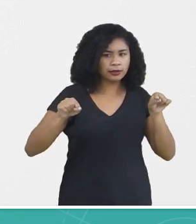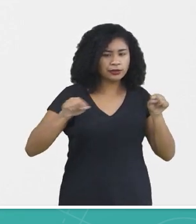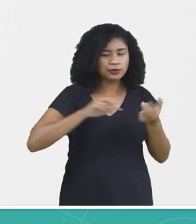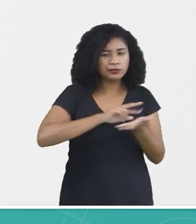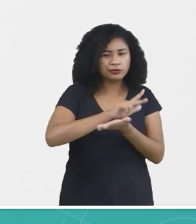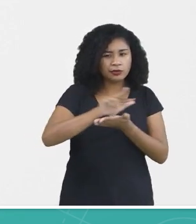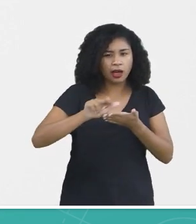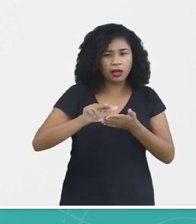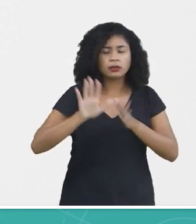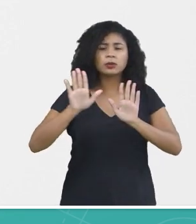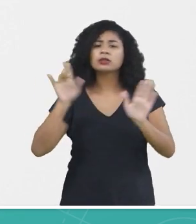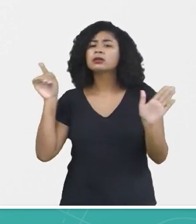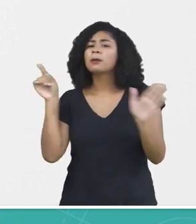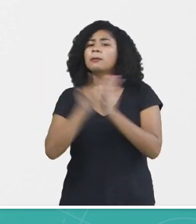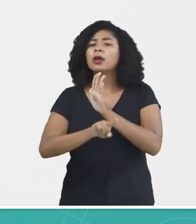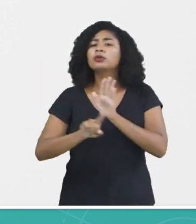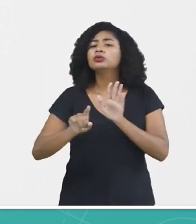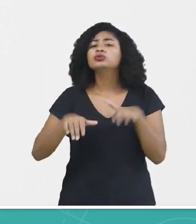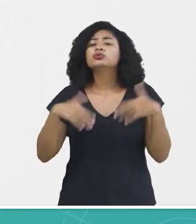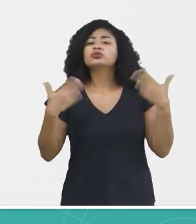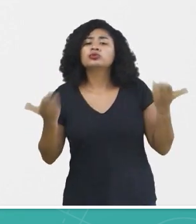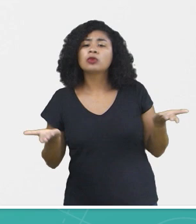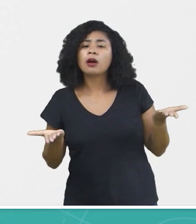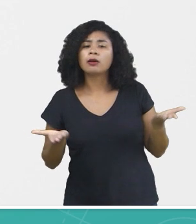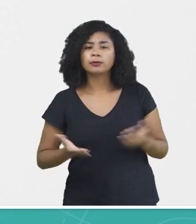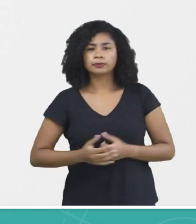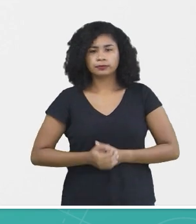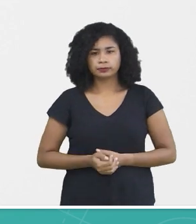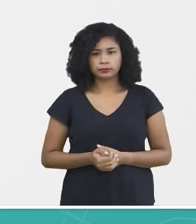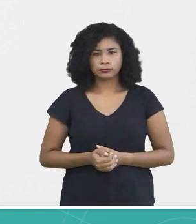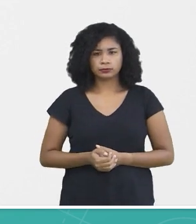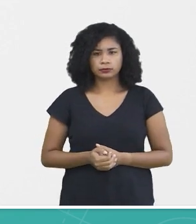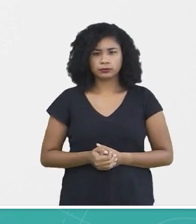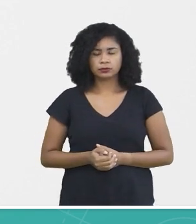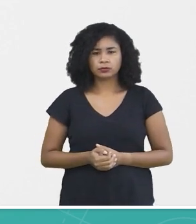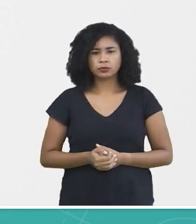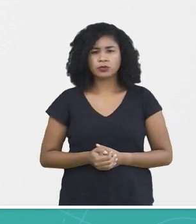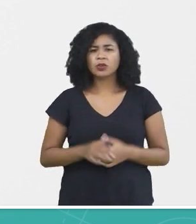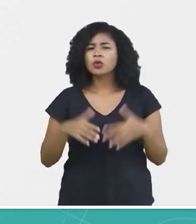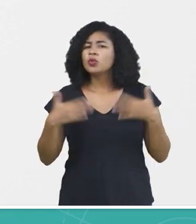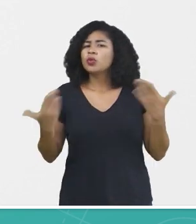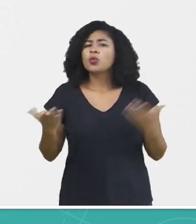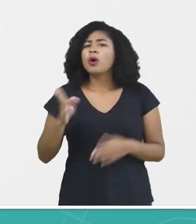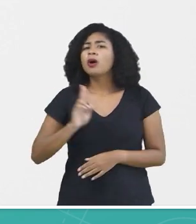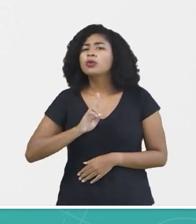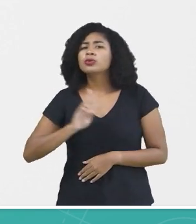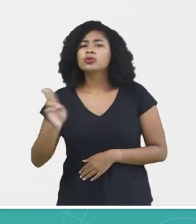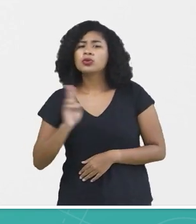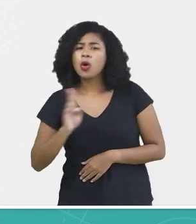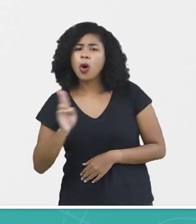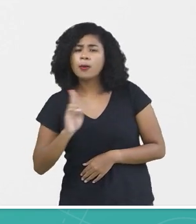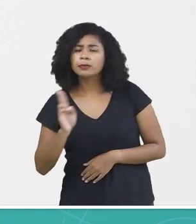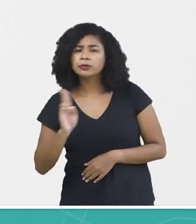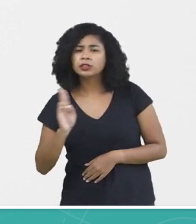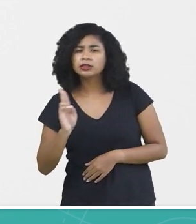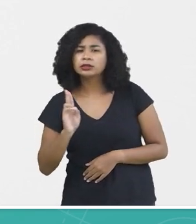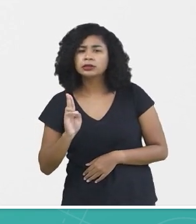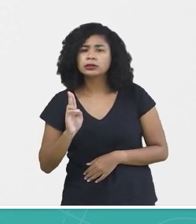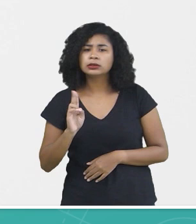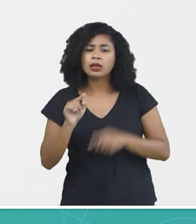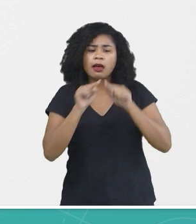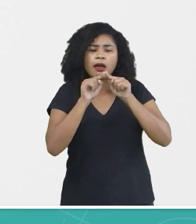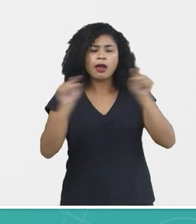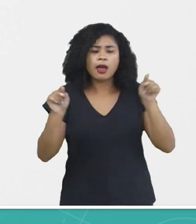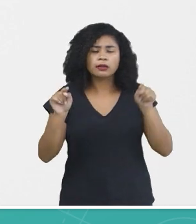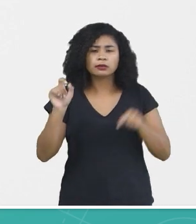O professor perguntou para Alex: como se classifica as retas, né, azul e vermelho?